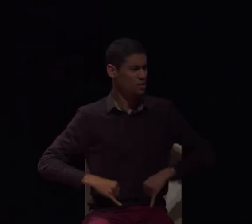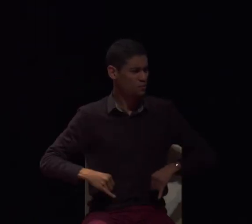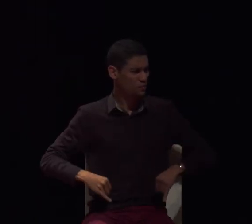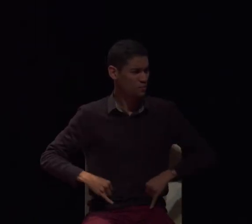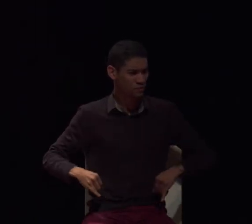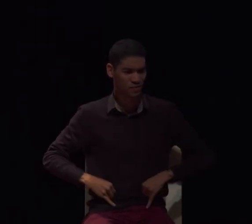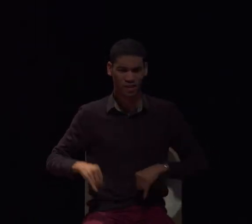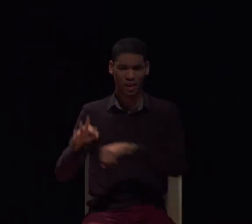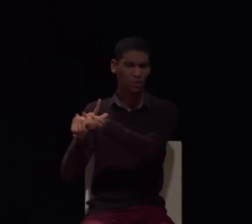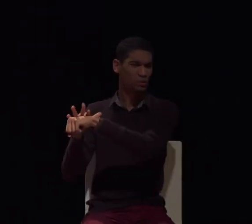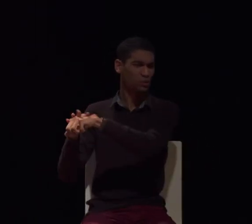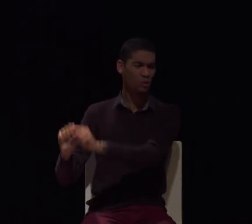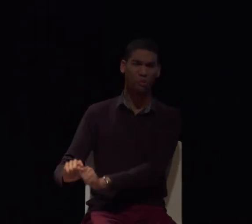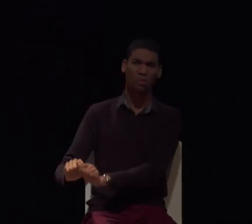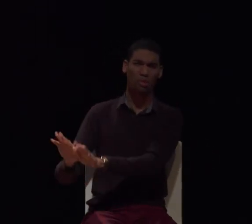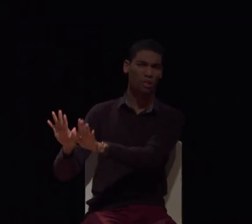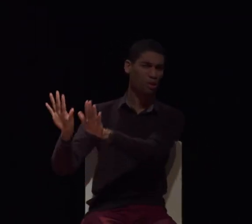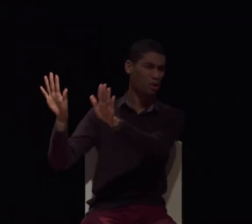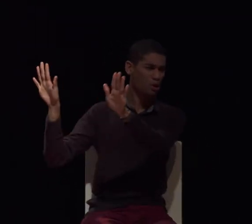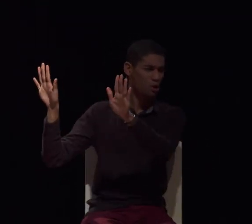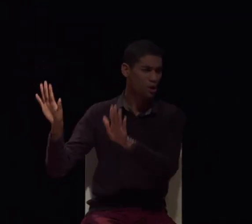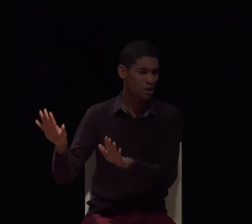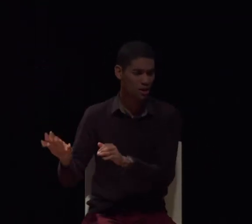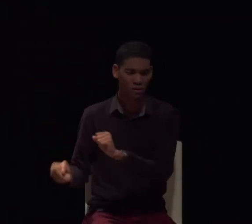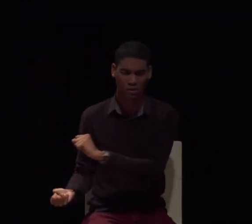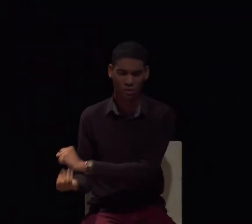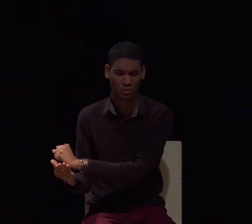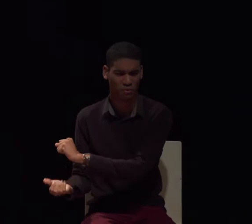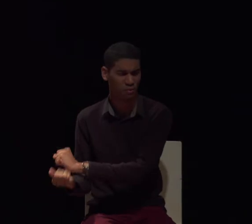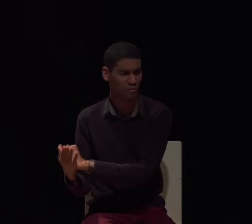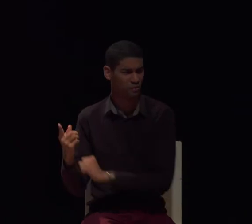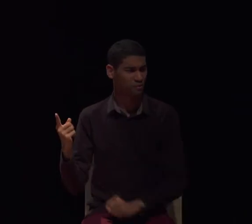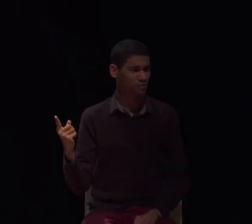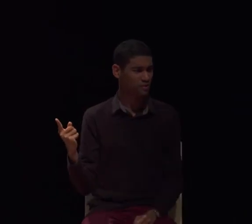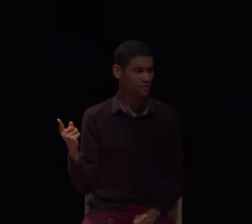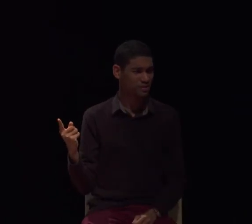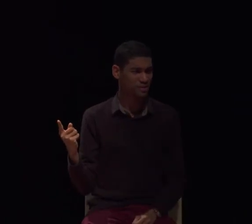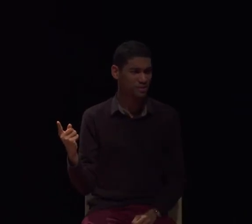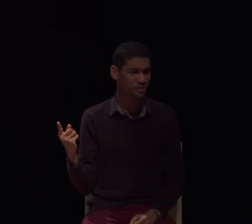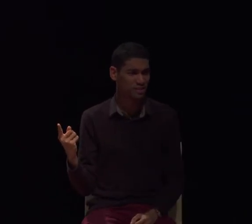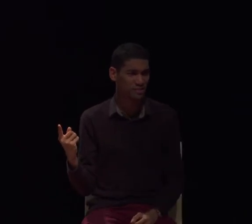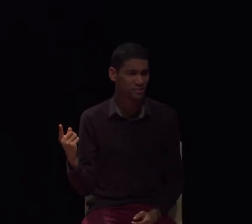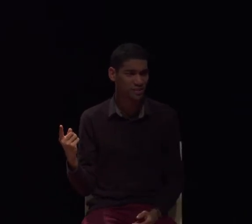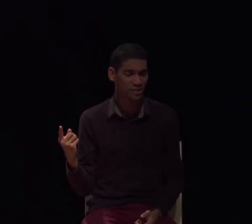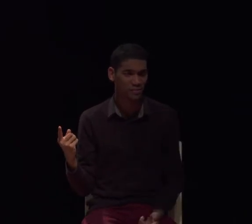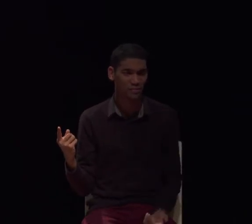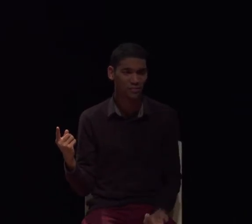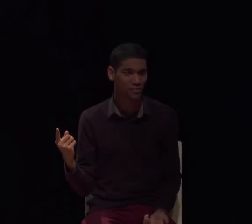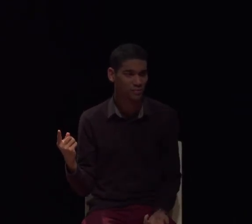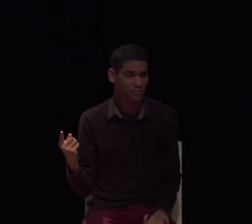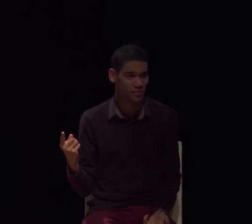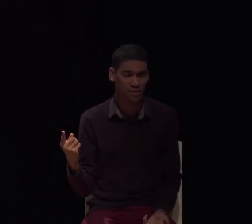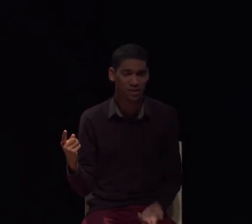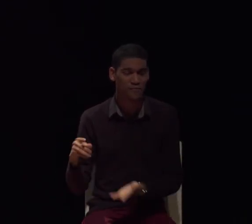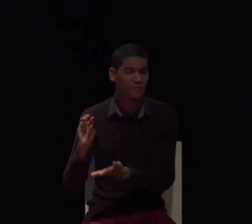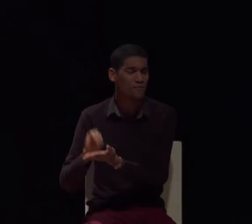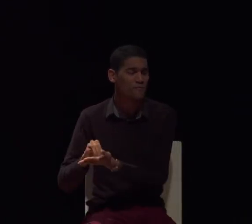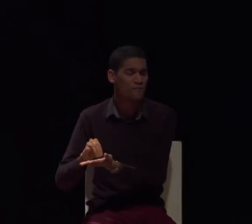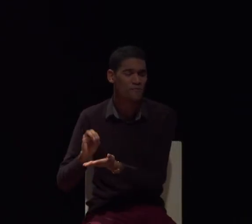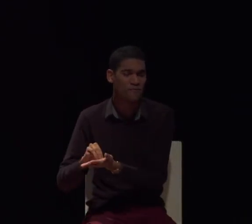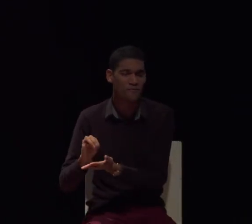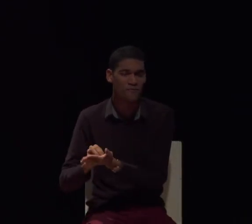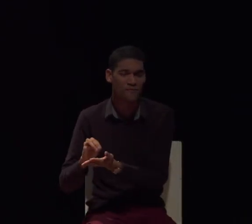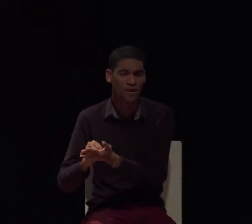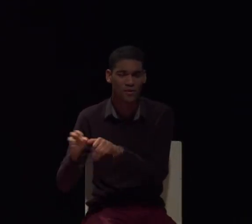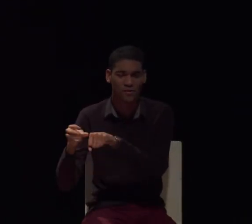suas doenças na sua corrupção e no seu pouco conhecimento na sua